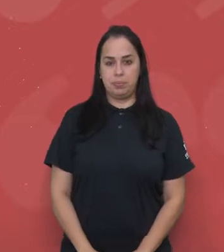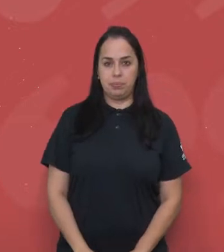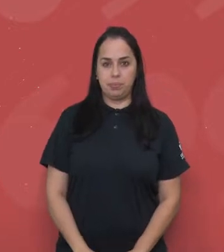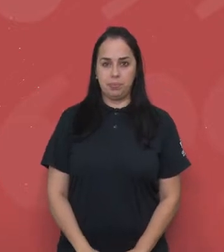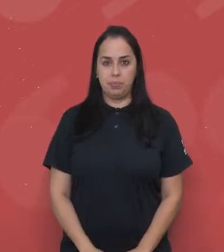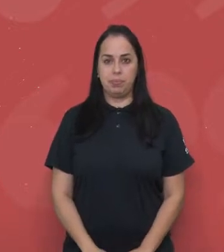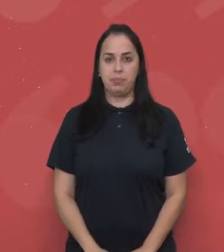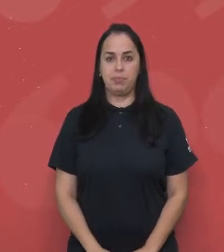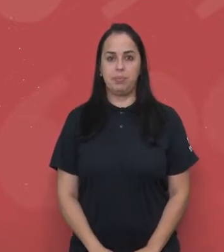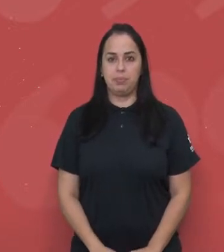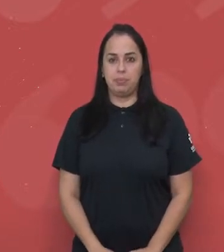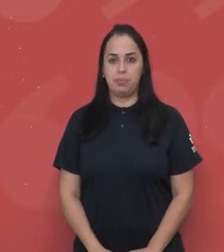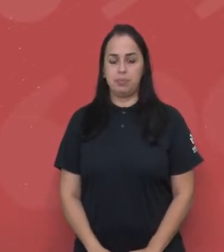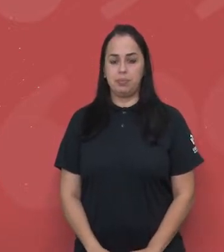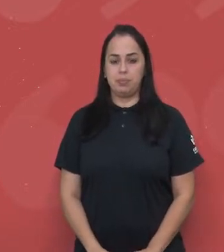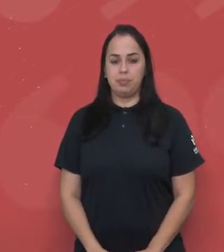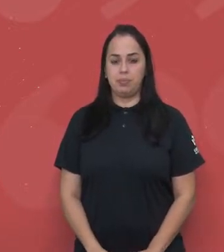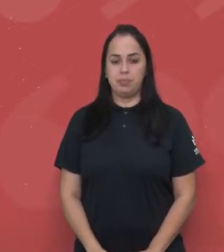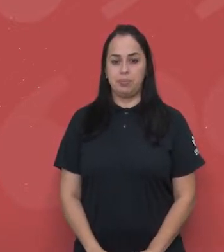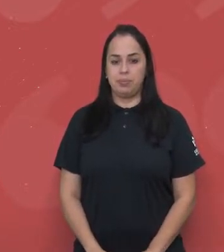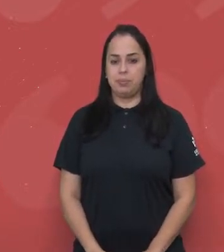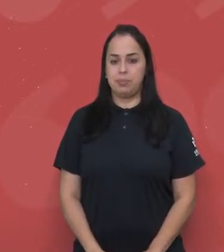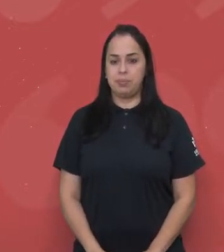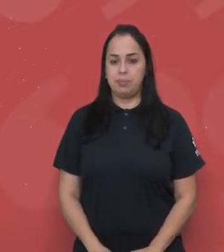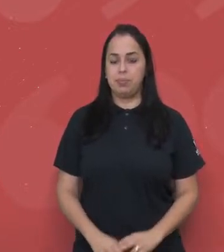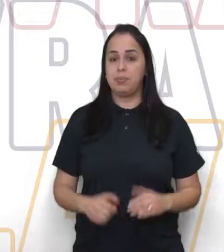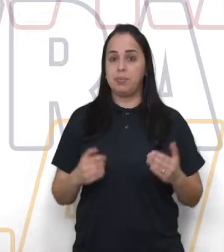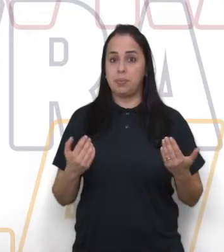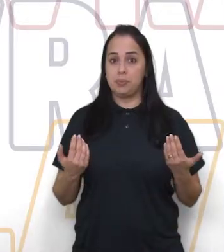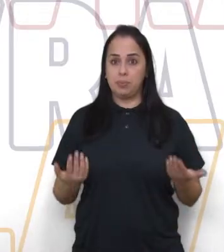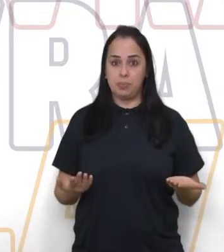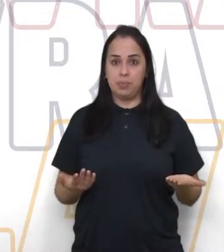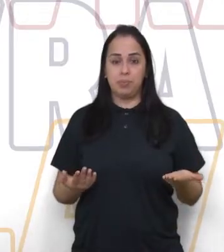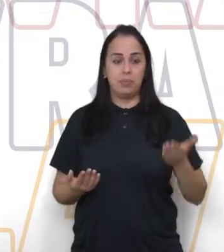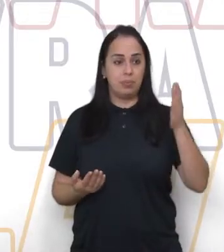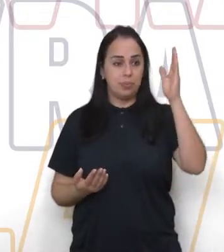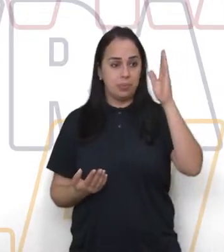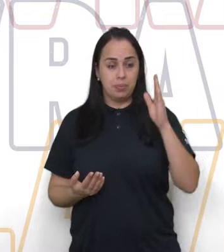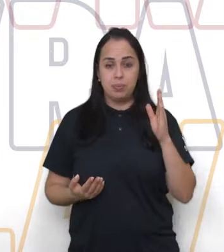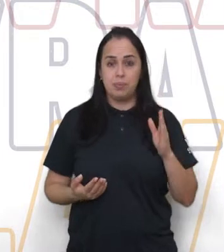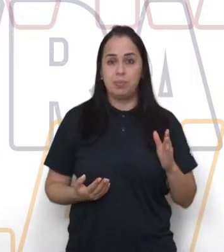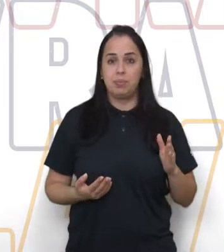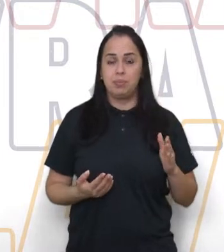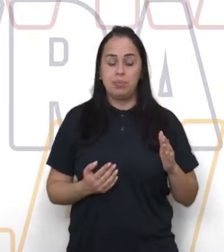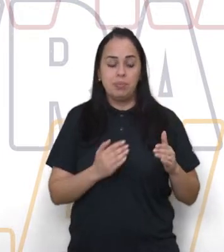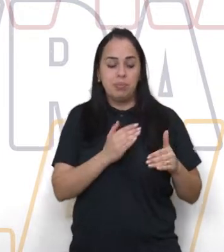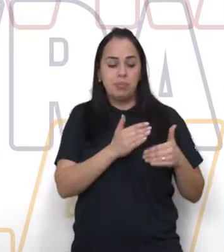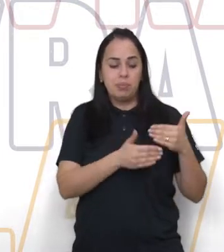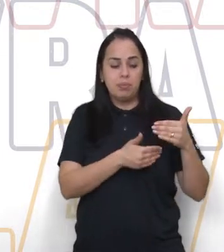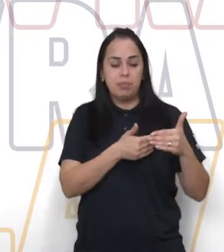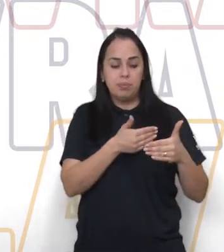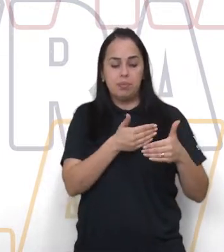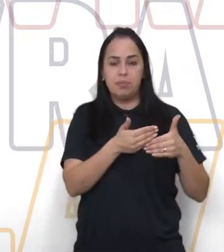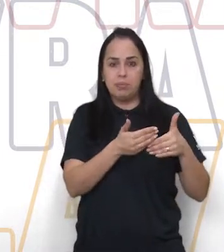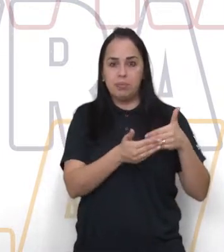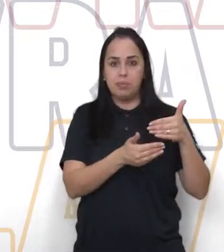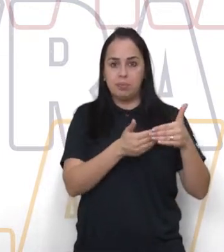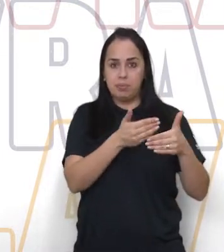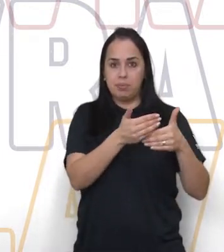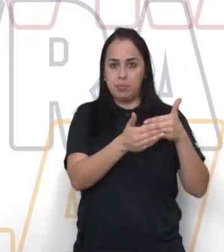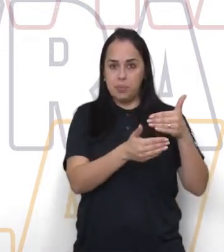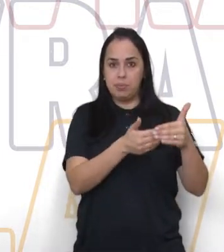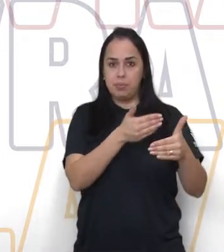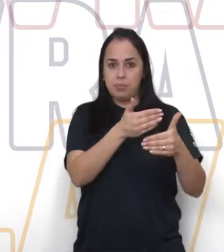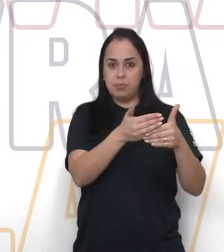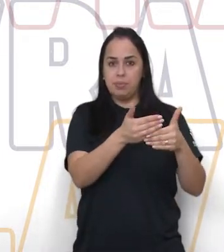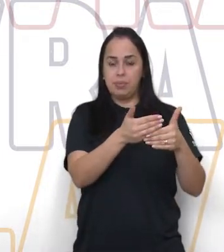atual da indústria 4.0 no Brasil Brasil ele caminha em relação